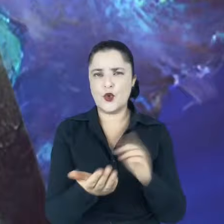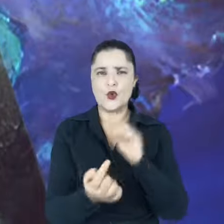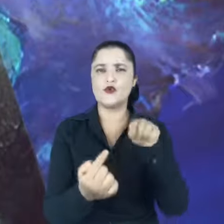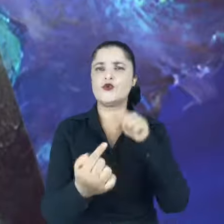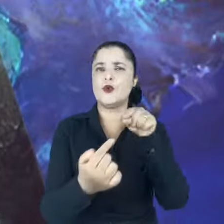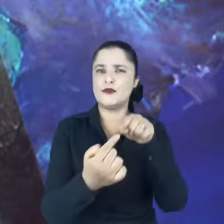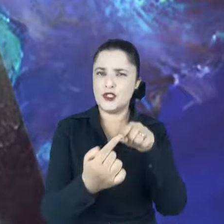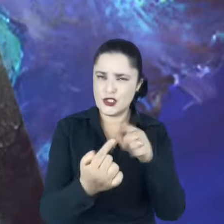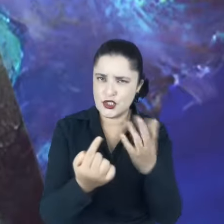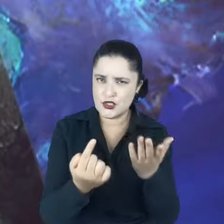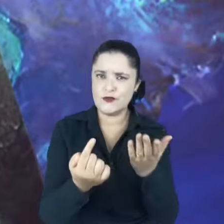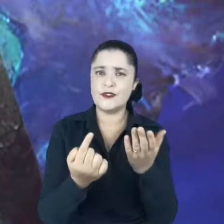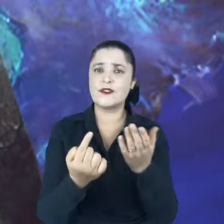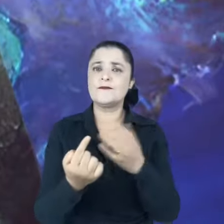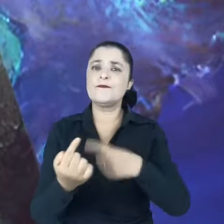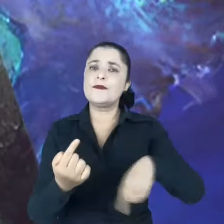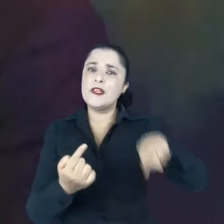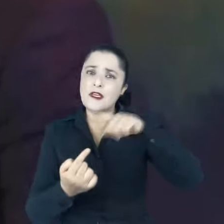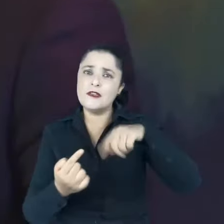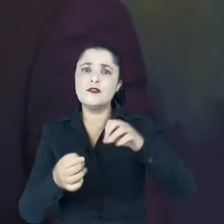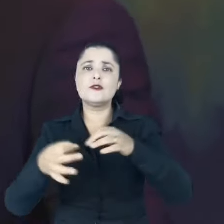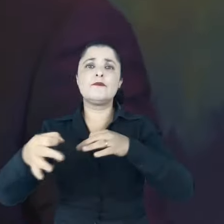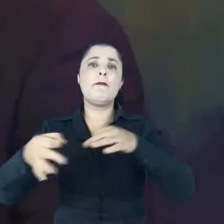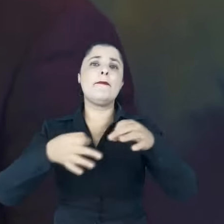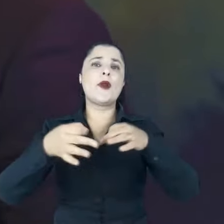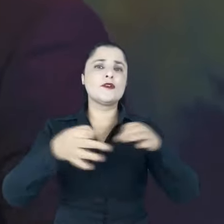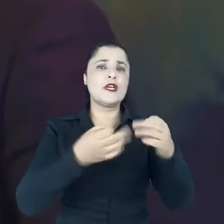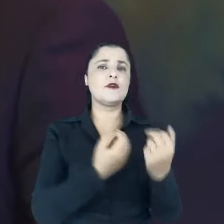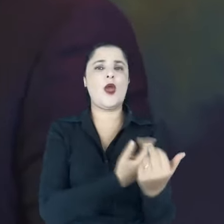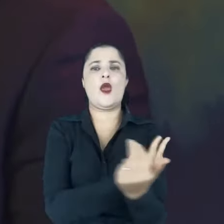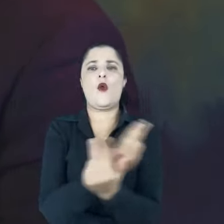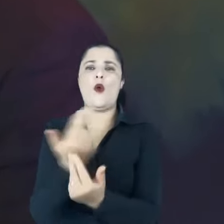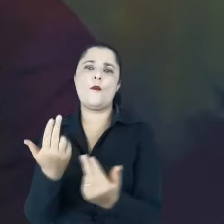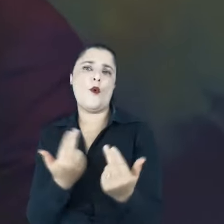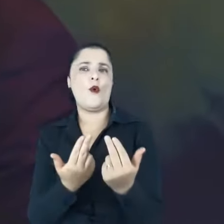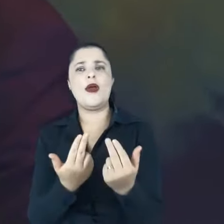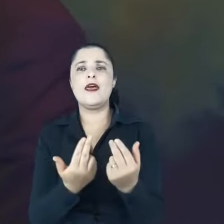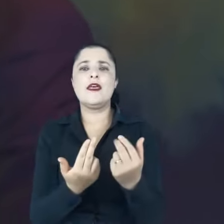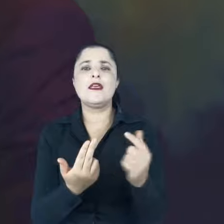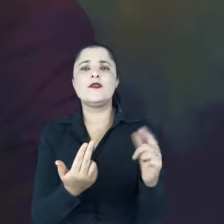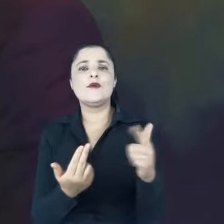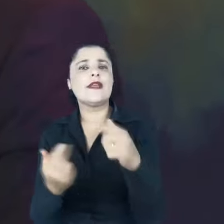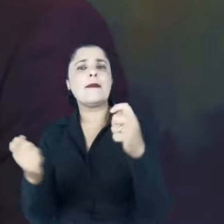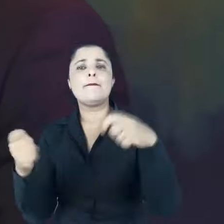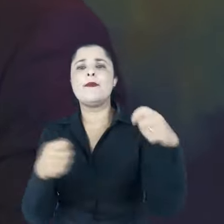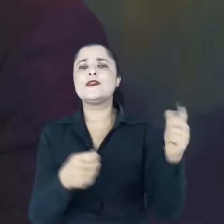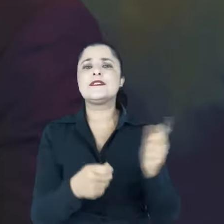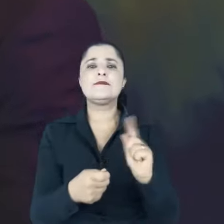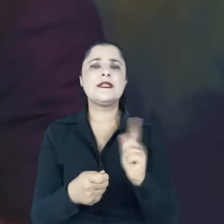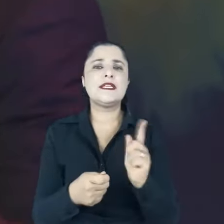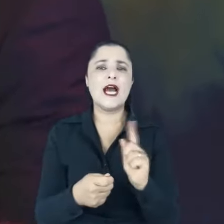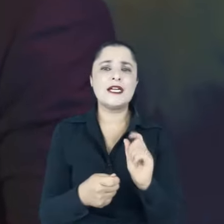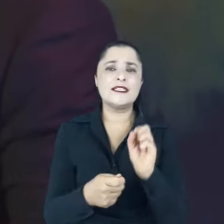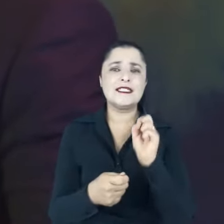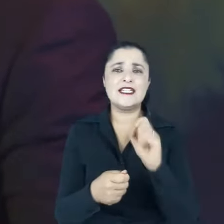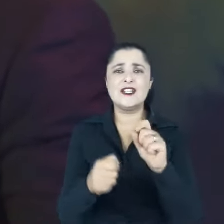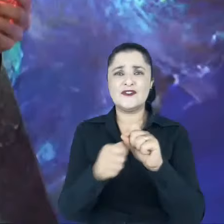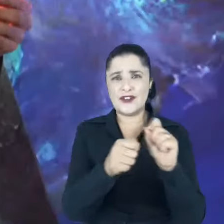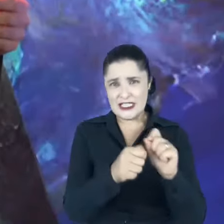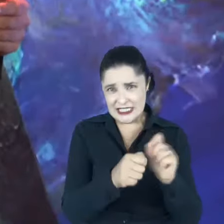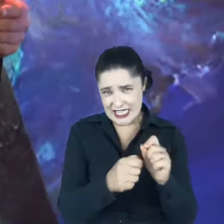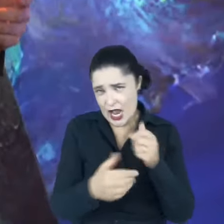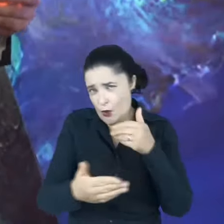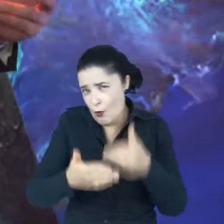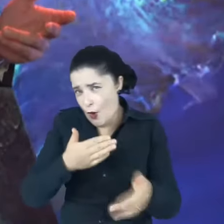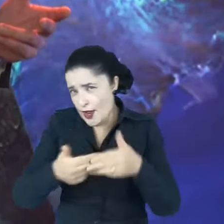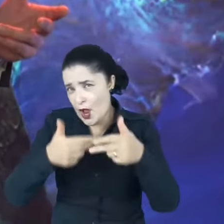e os projetos em comum. Não há possibilidade da gente fazer qualquer coisa